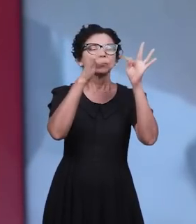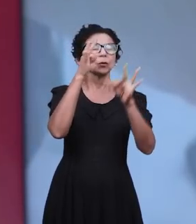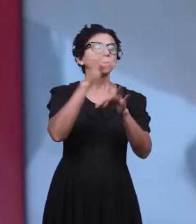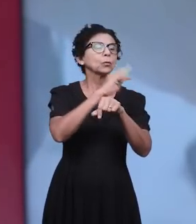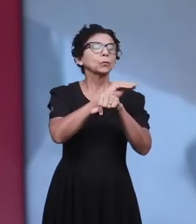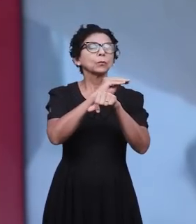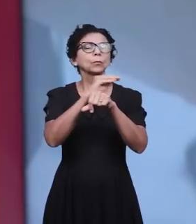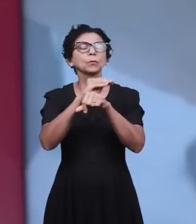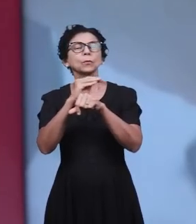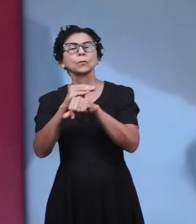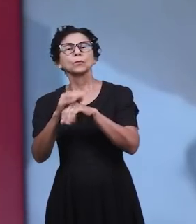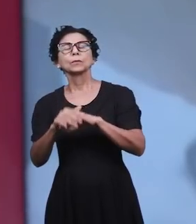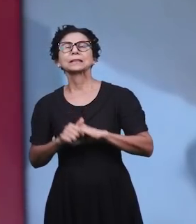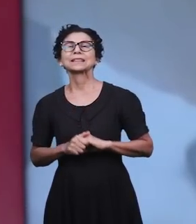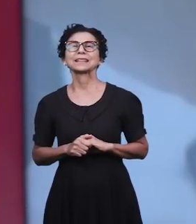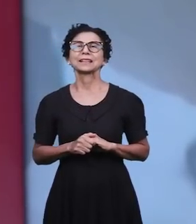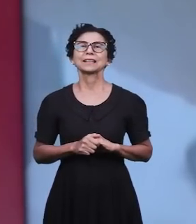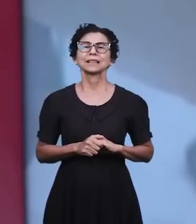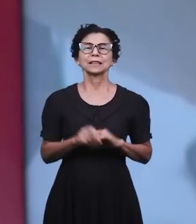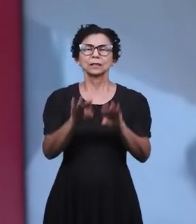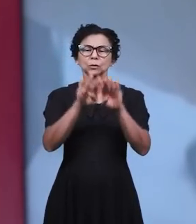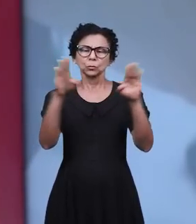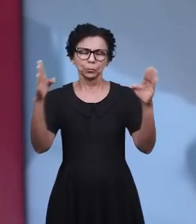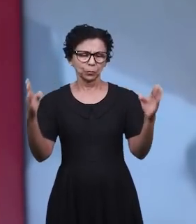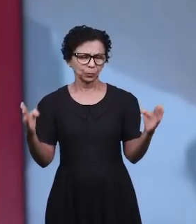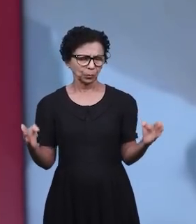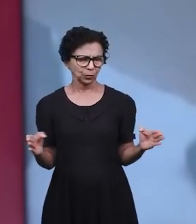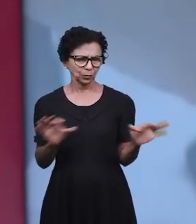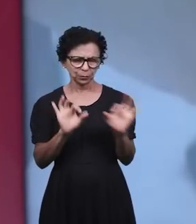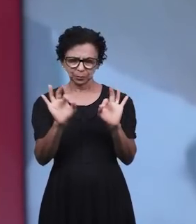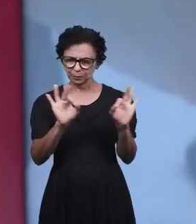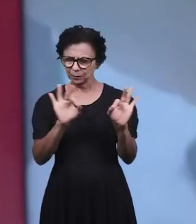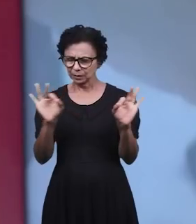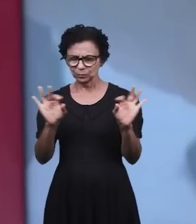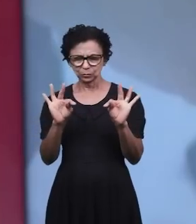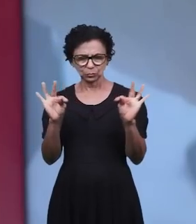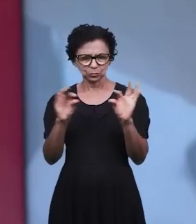igreja, púlpito, tantas coisas que as mulheres fazem que